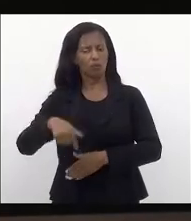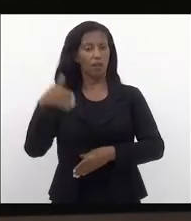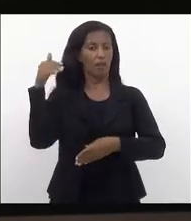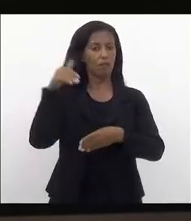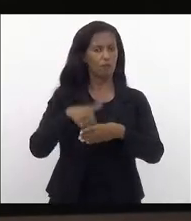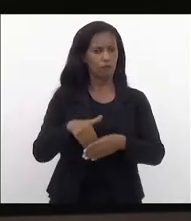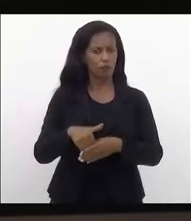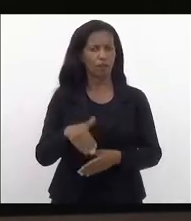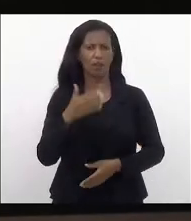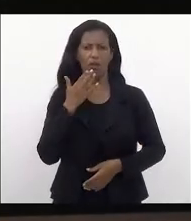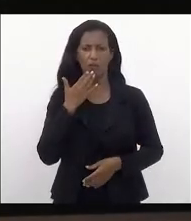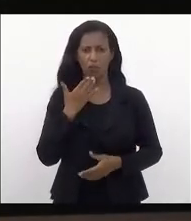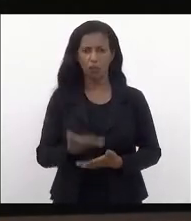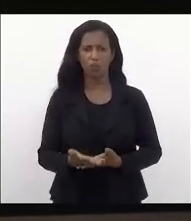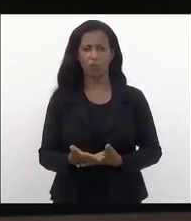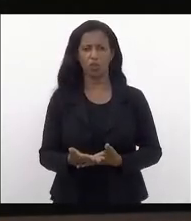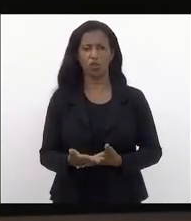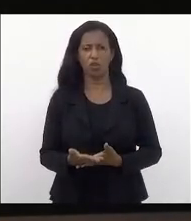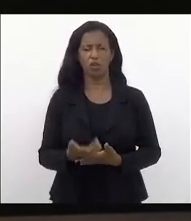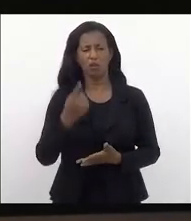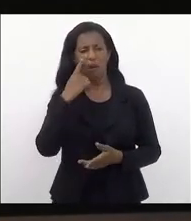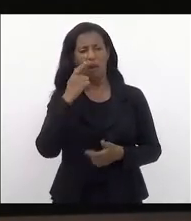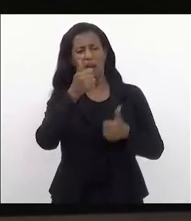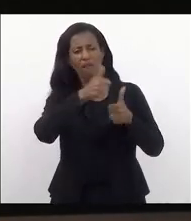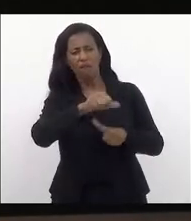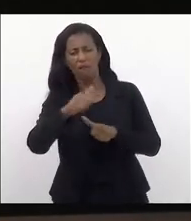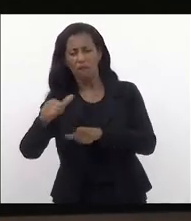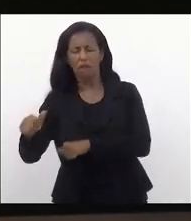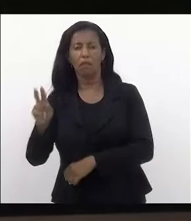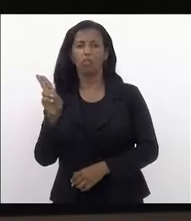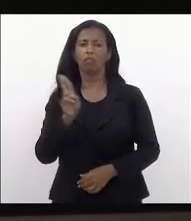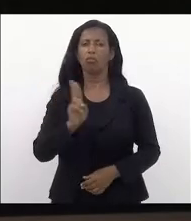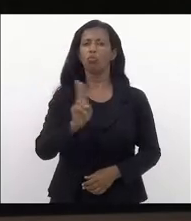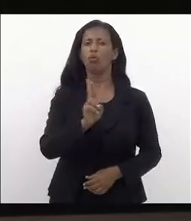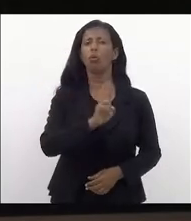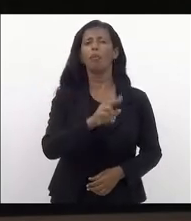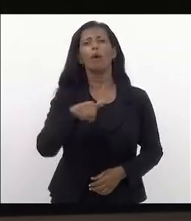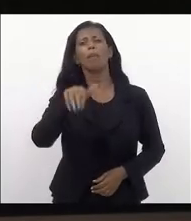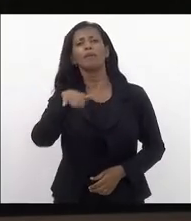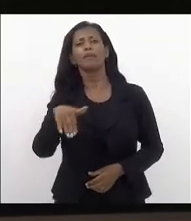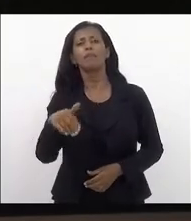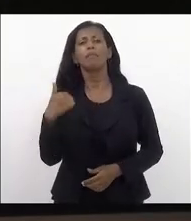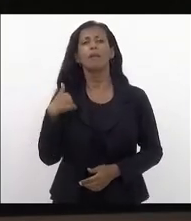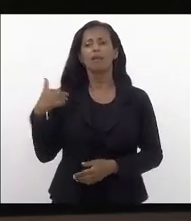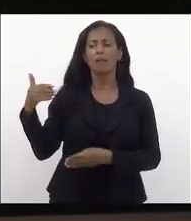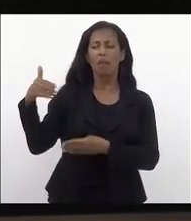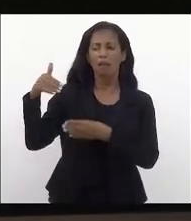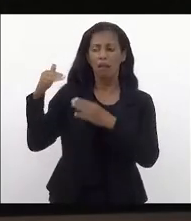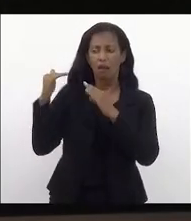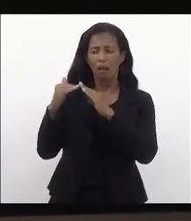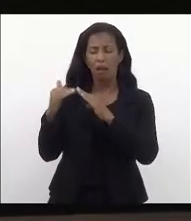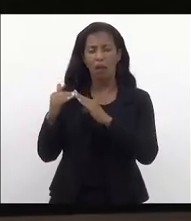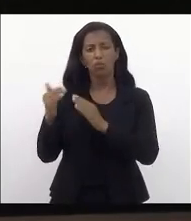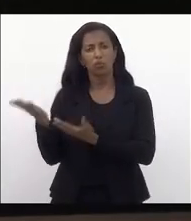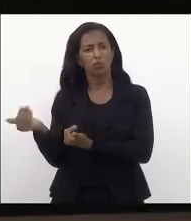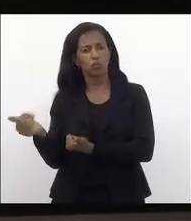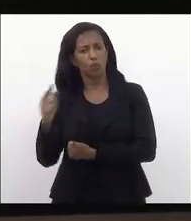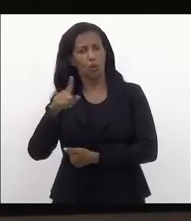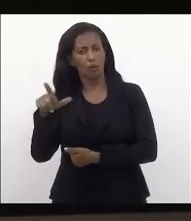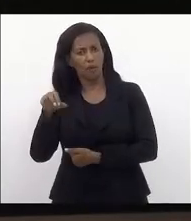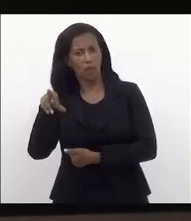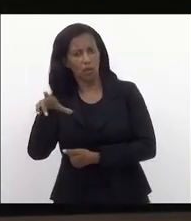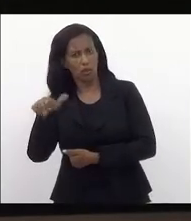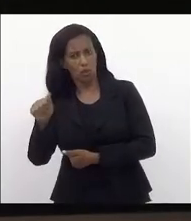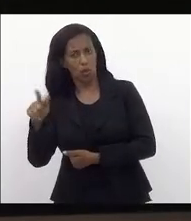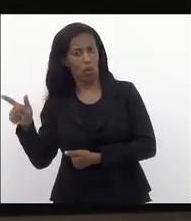vou fazer questão de pedir verificação nominal para saber quem é que é a favor realmente do jovem da Zona Oeste que quer